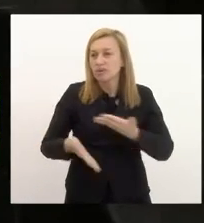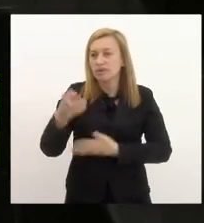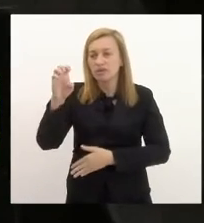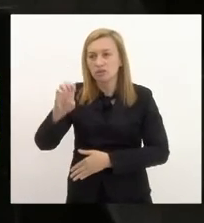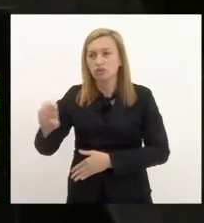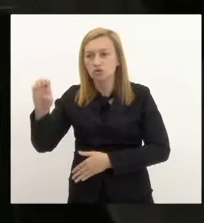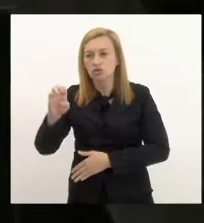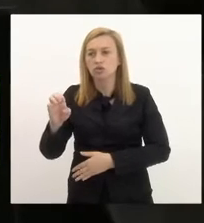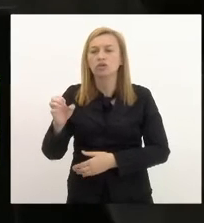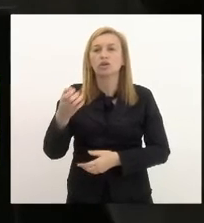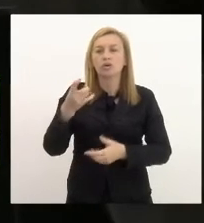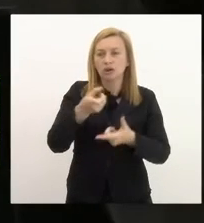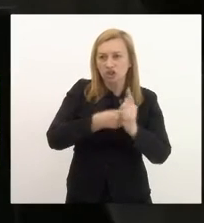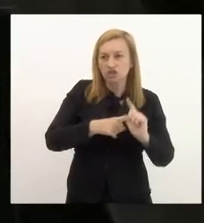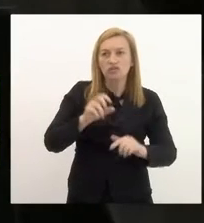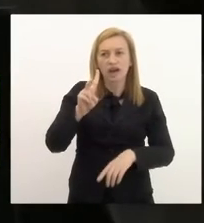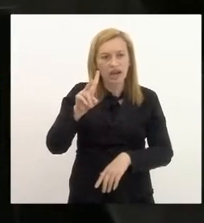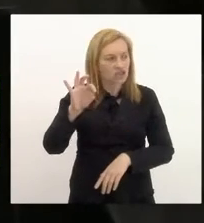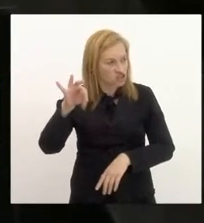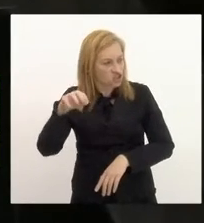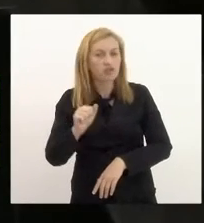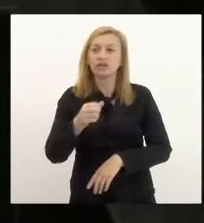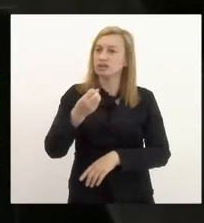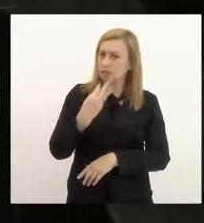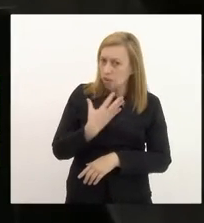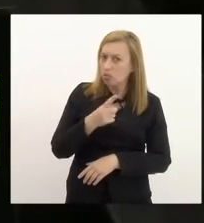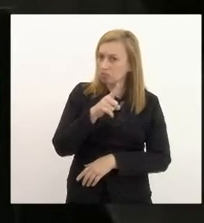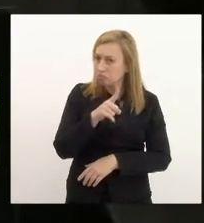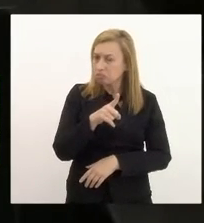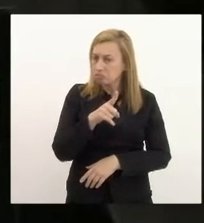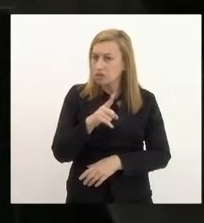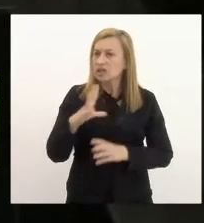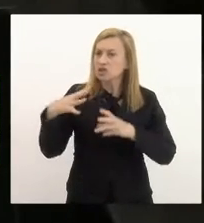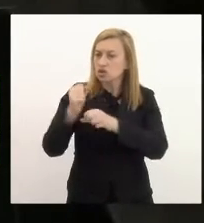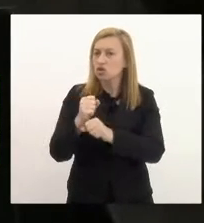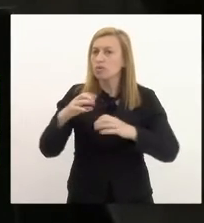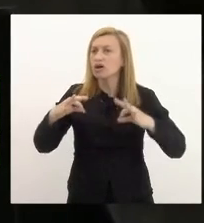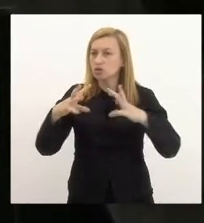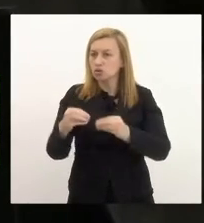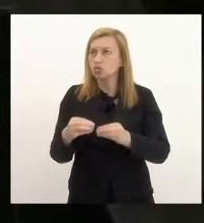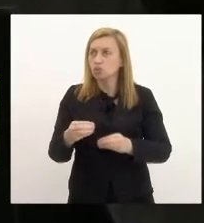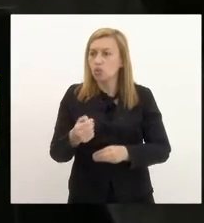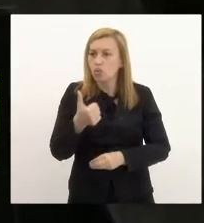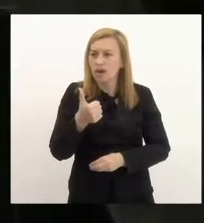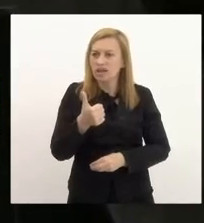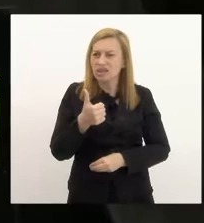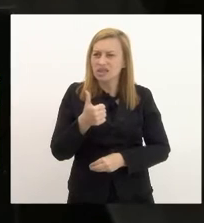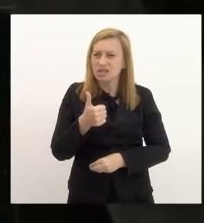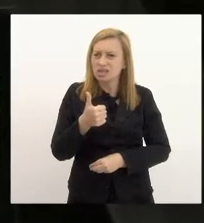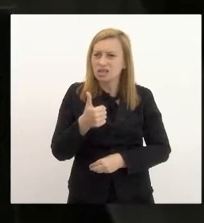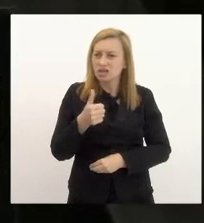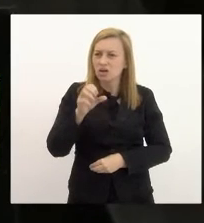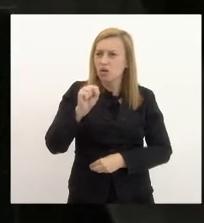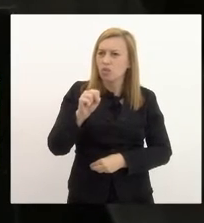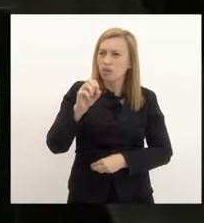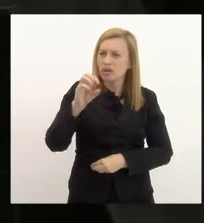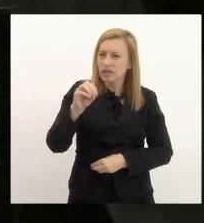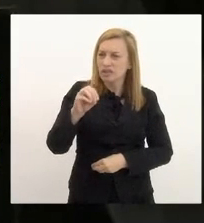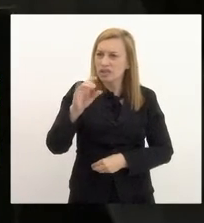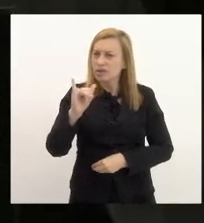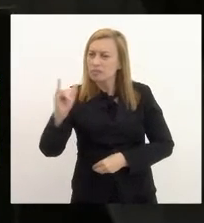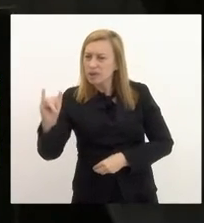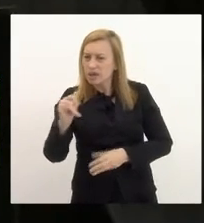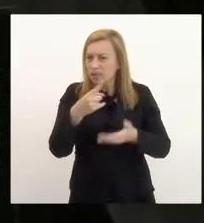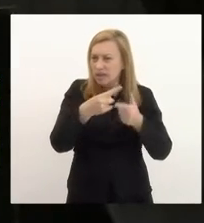da dívida ativa concordo uma boa estratégia somada Claro que não vai ser tudo mas se fosse tudo somado estaria quase da idade faz 80 dias